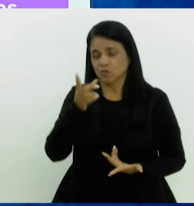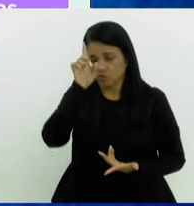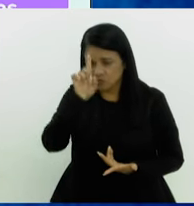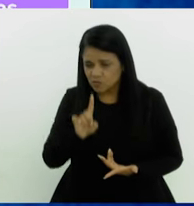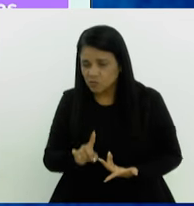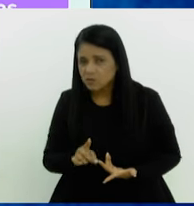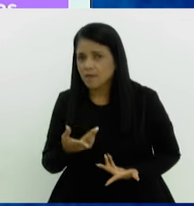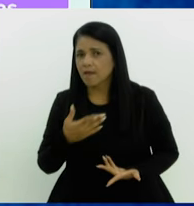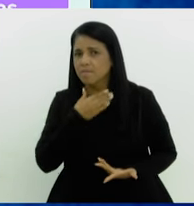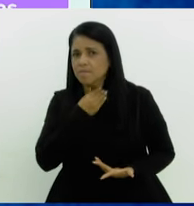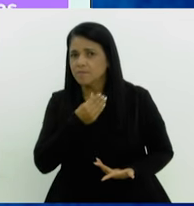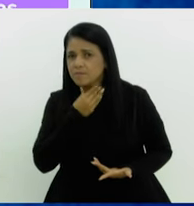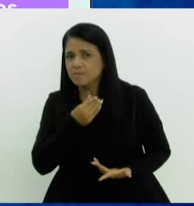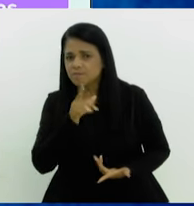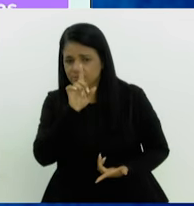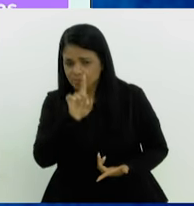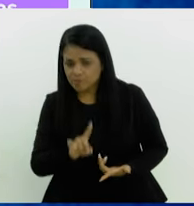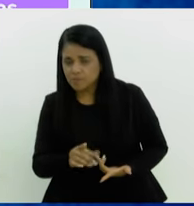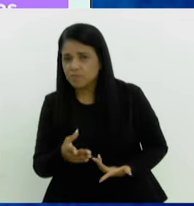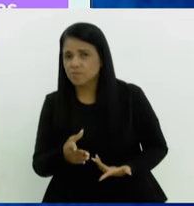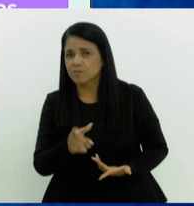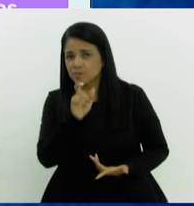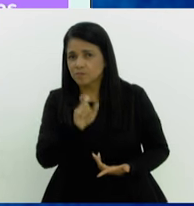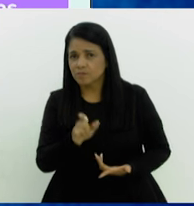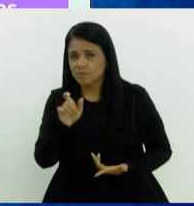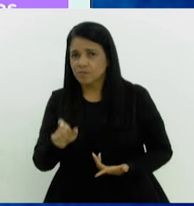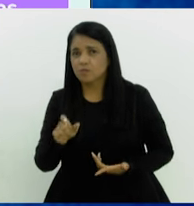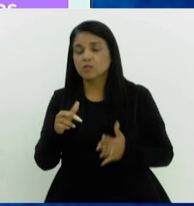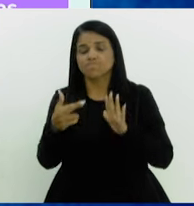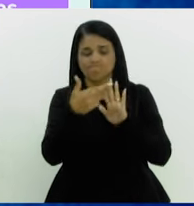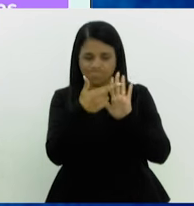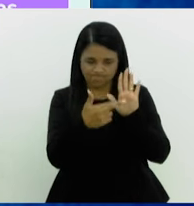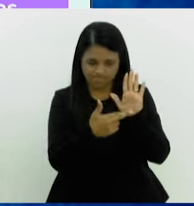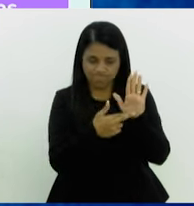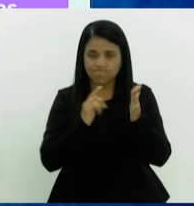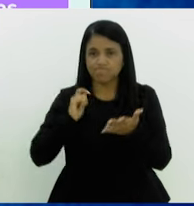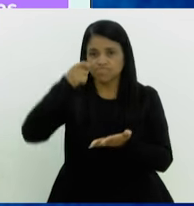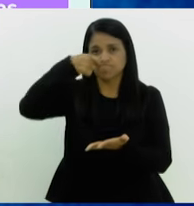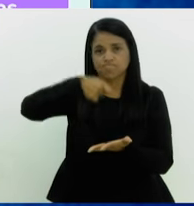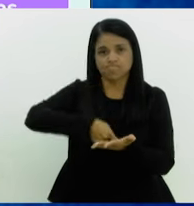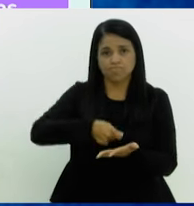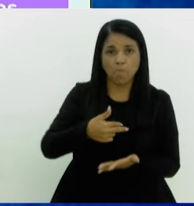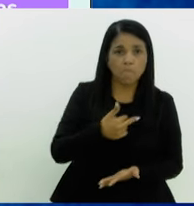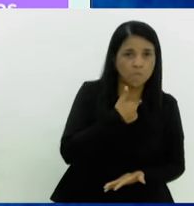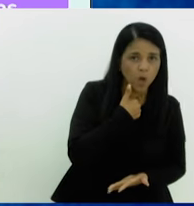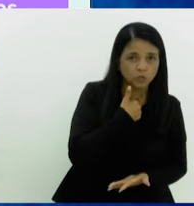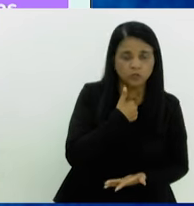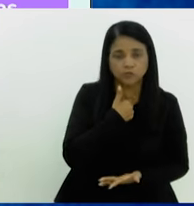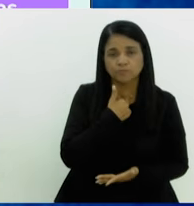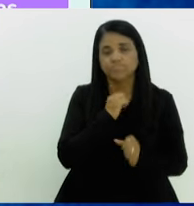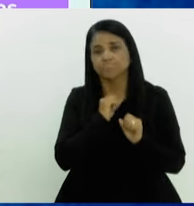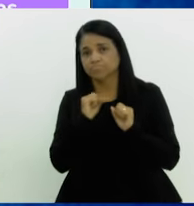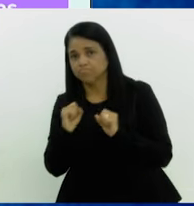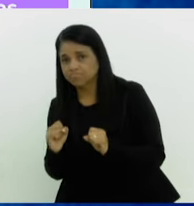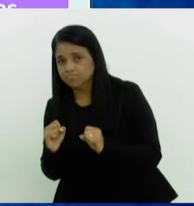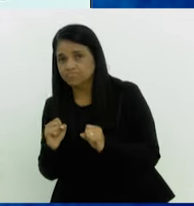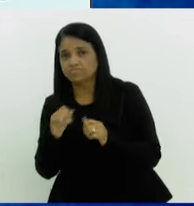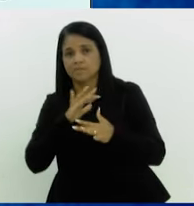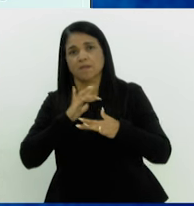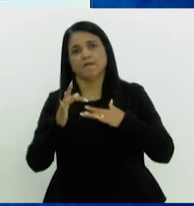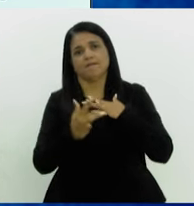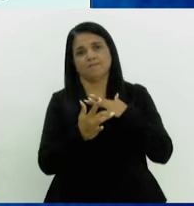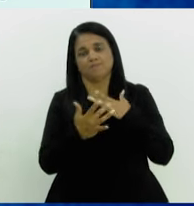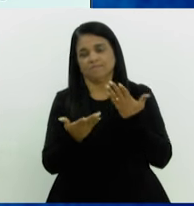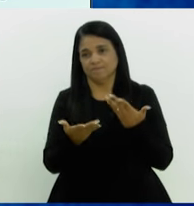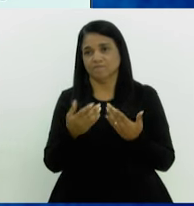campo tá estabelecendo uma série de normativas do que realmente pode e o que não pode circular nas nossas redes pode passar pro